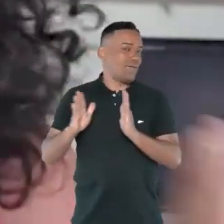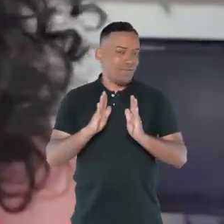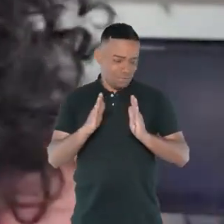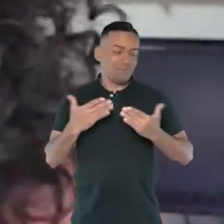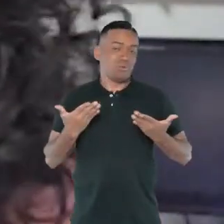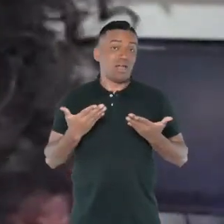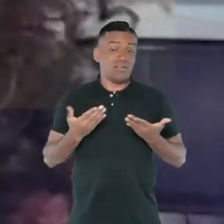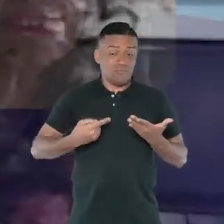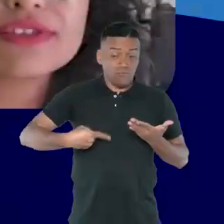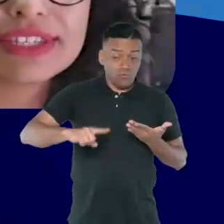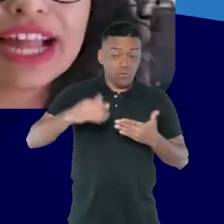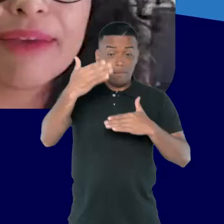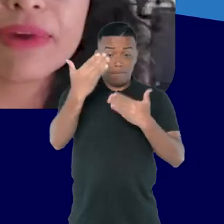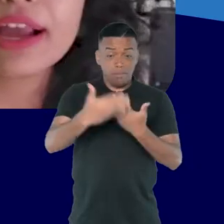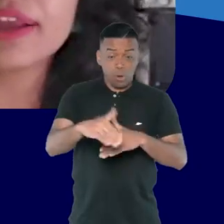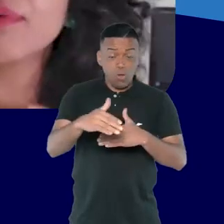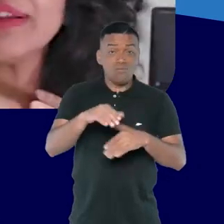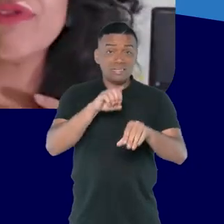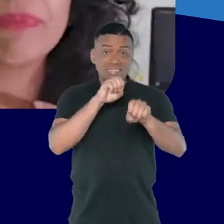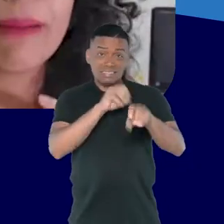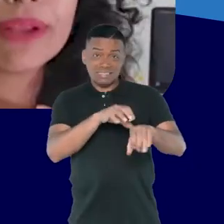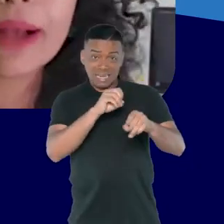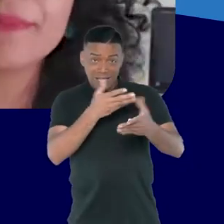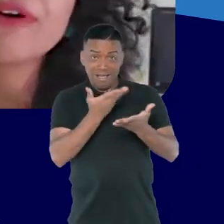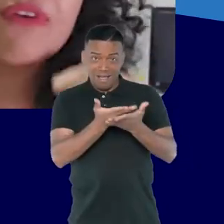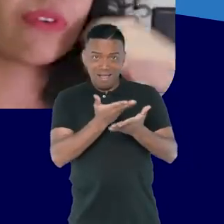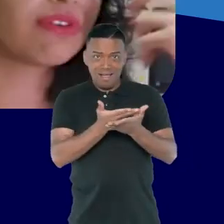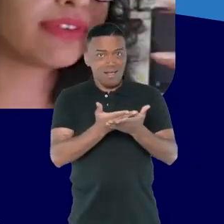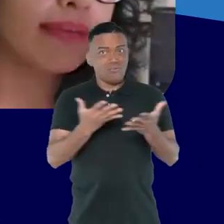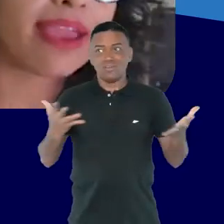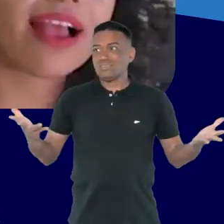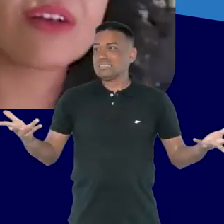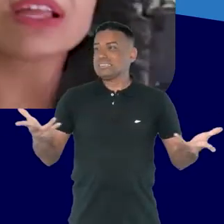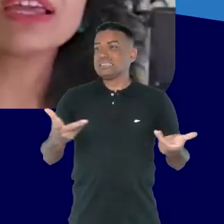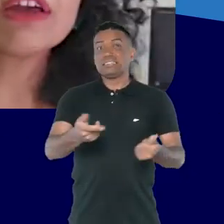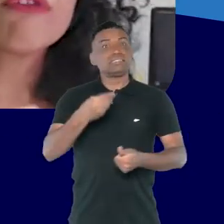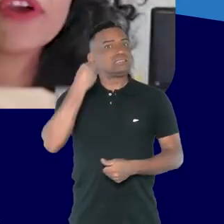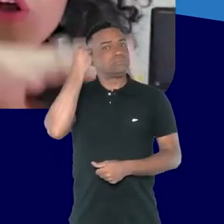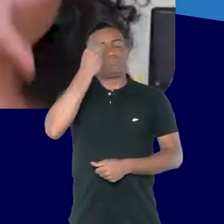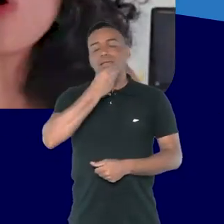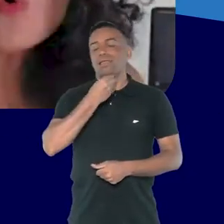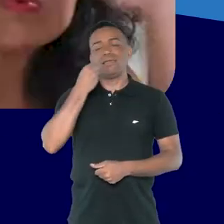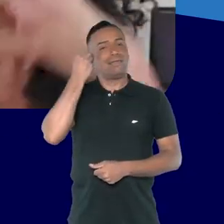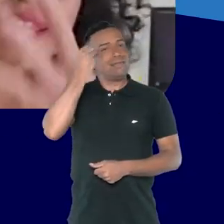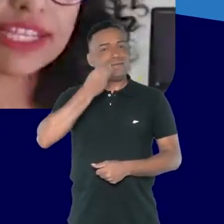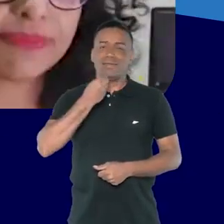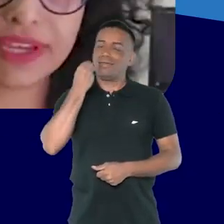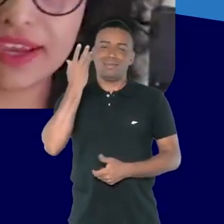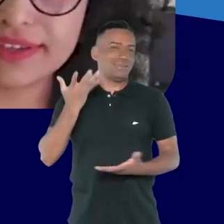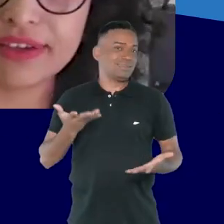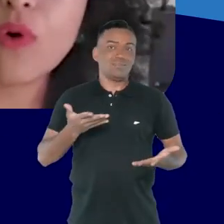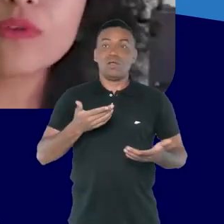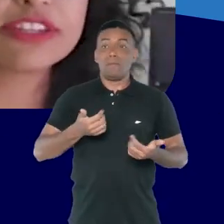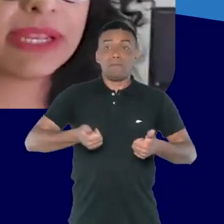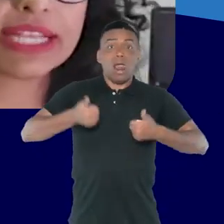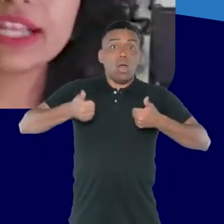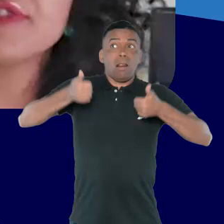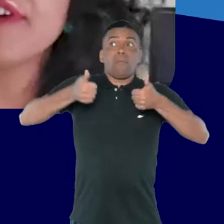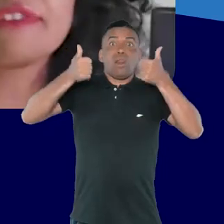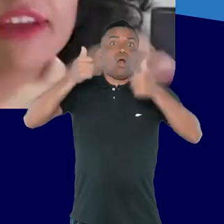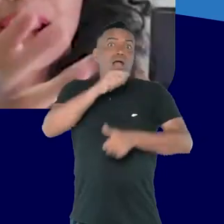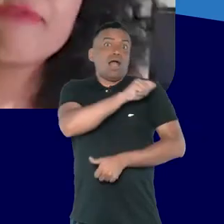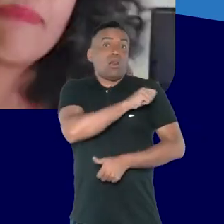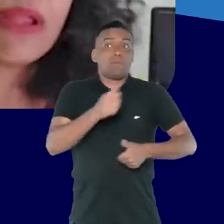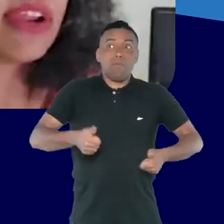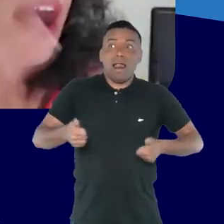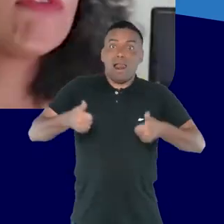as questões, as contradições da época. Quando eu fui aplicar a prova, quando eu fui dar minha aula, foi outra experiência. Eles